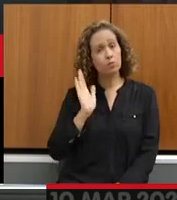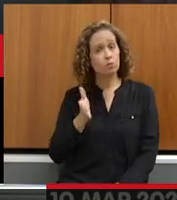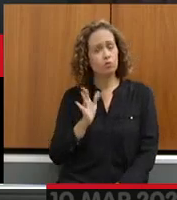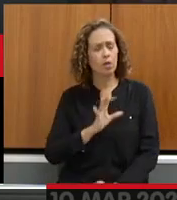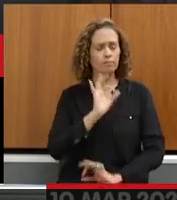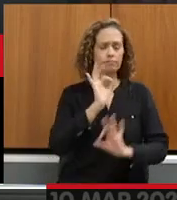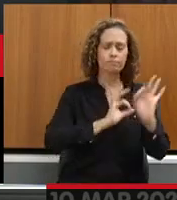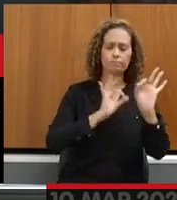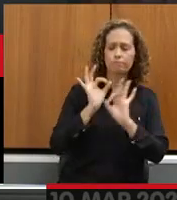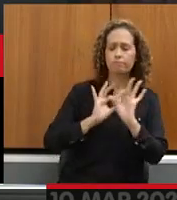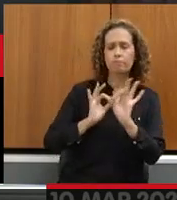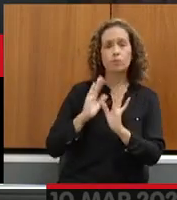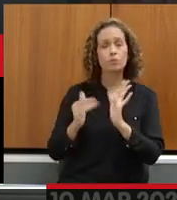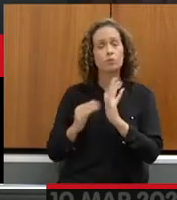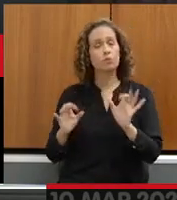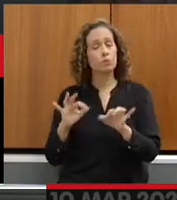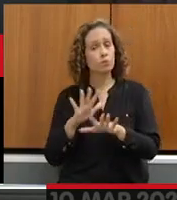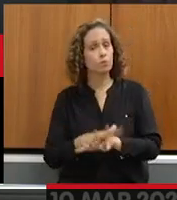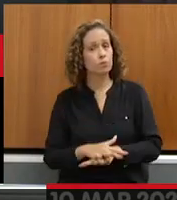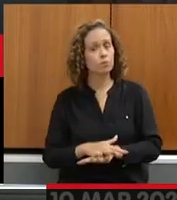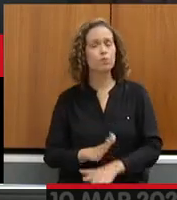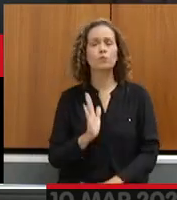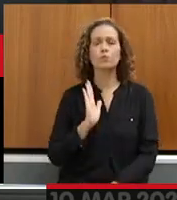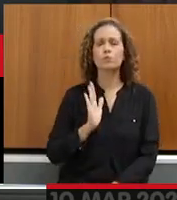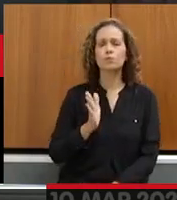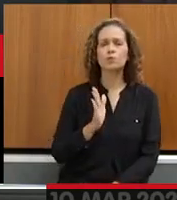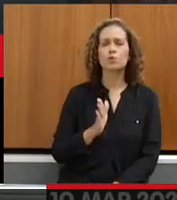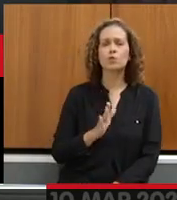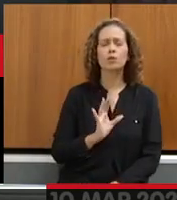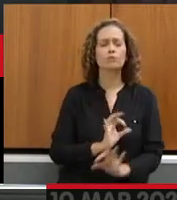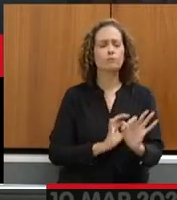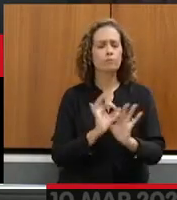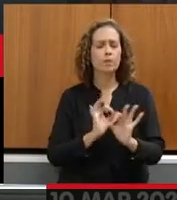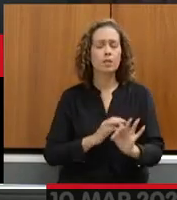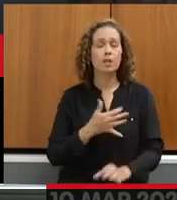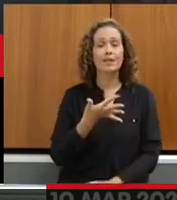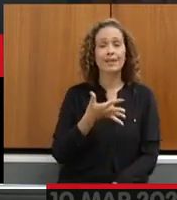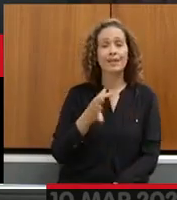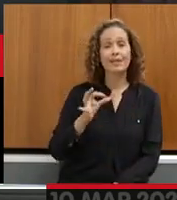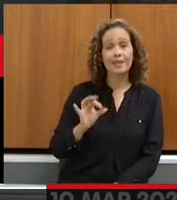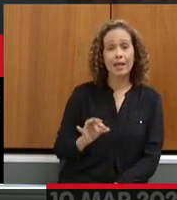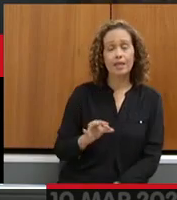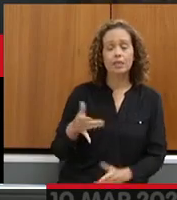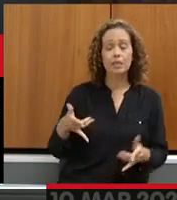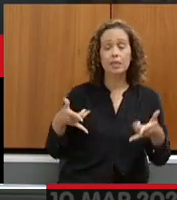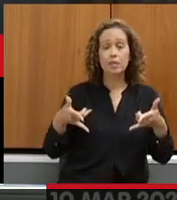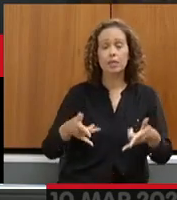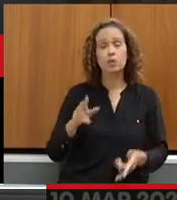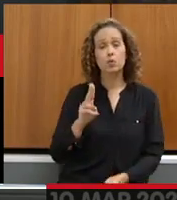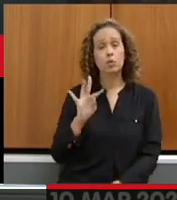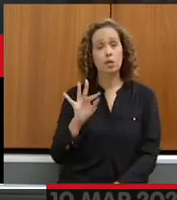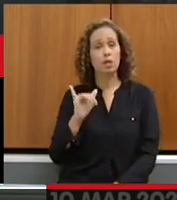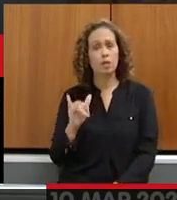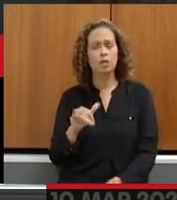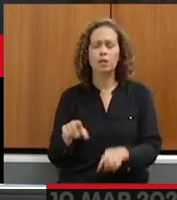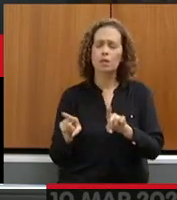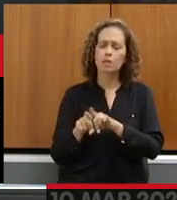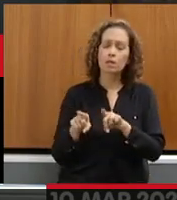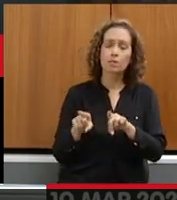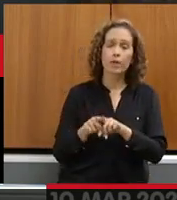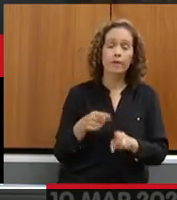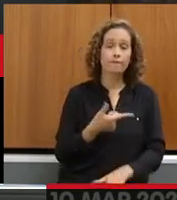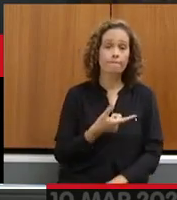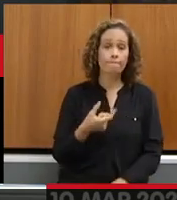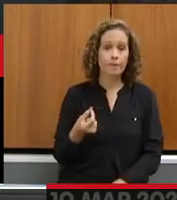mais a vi dessa dez leitos para UTI ir e também 20 para enfermaria então